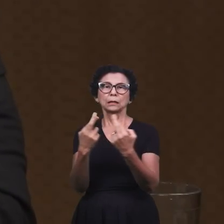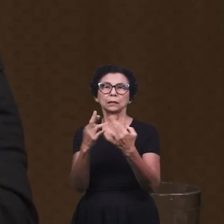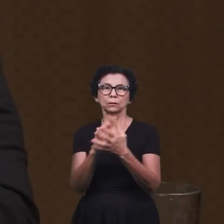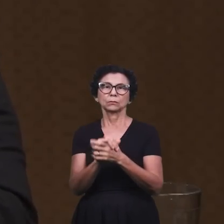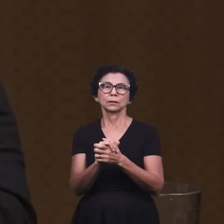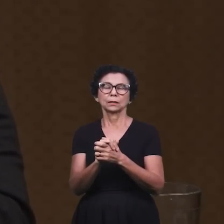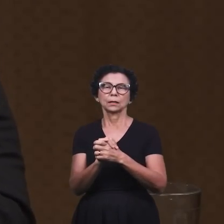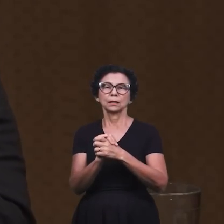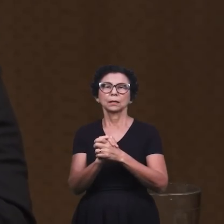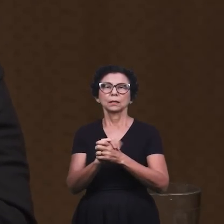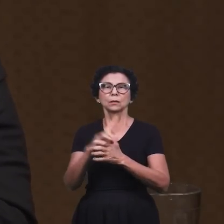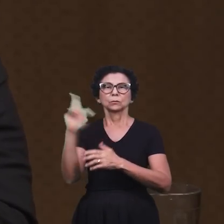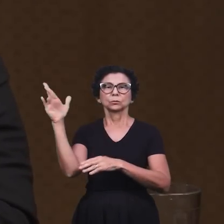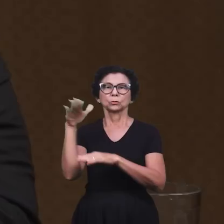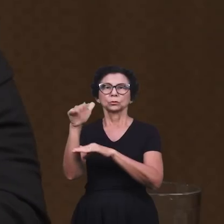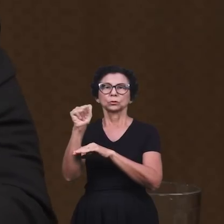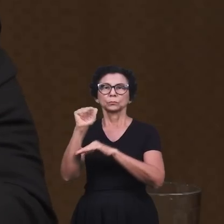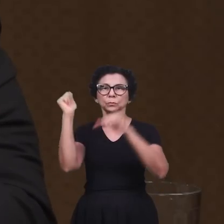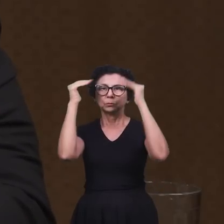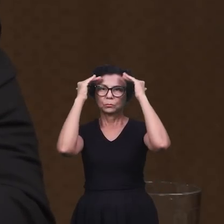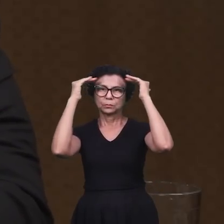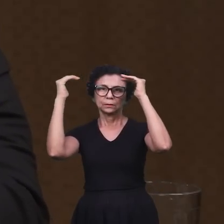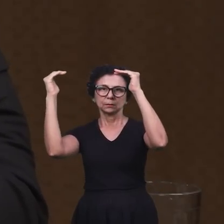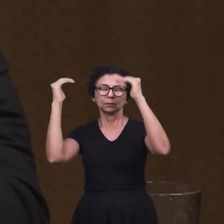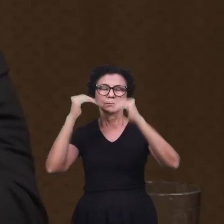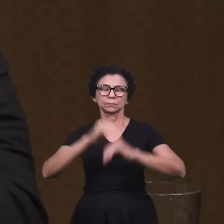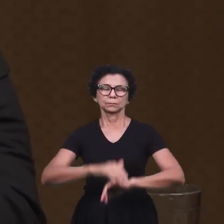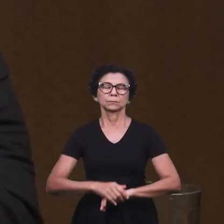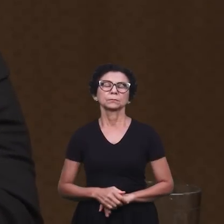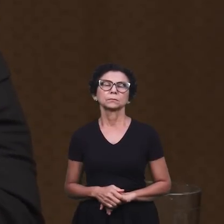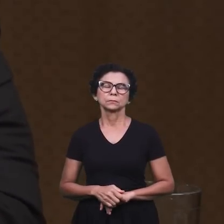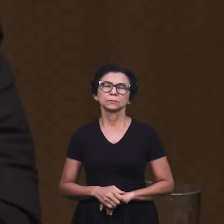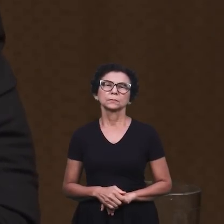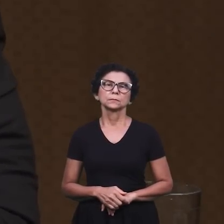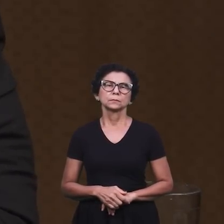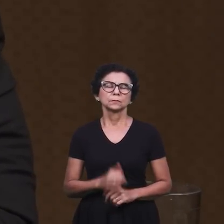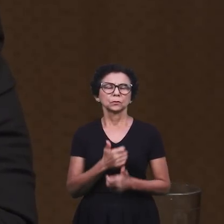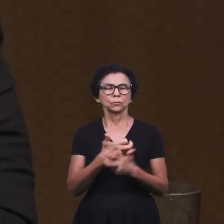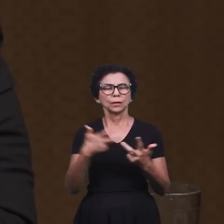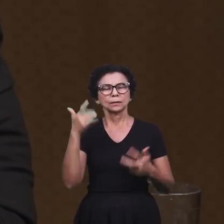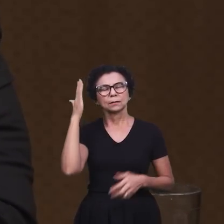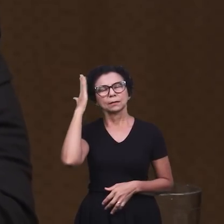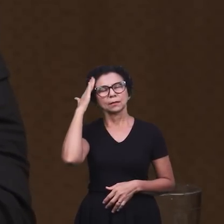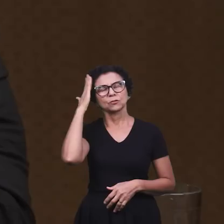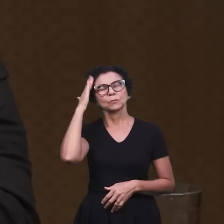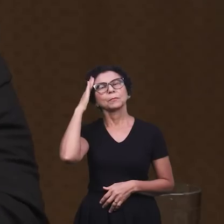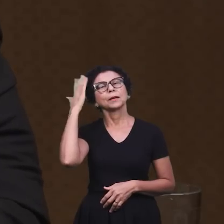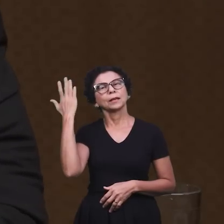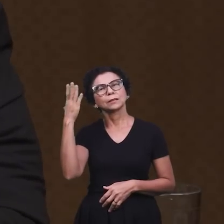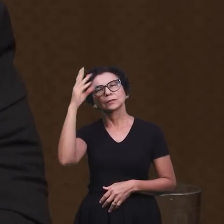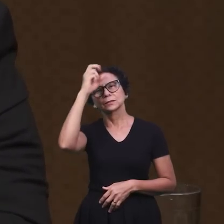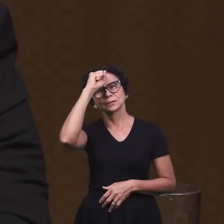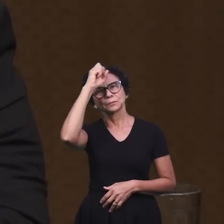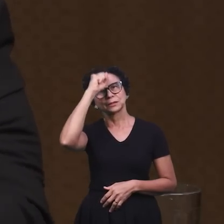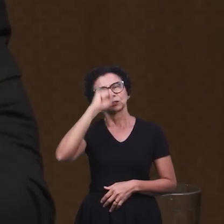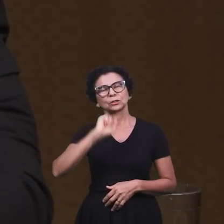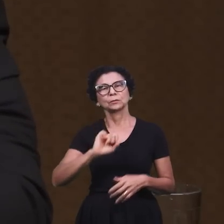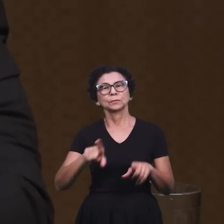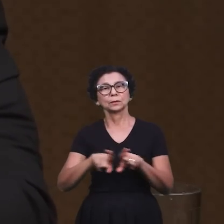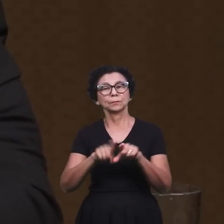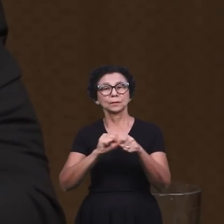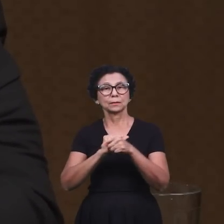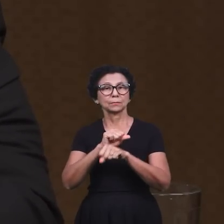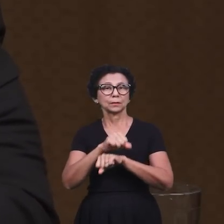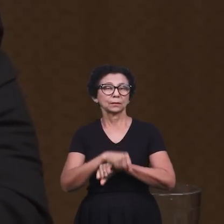uma convocação. E há muitos entendimentos que nós temos alcançado, né, que nós temos aprendido no seminário